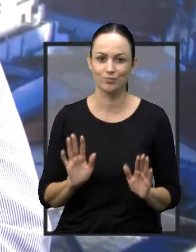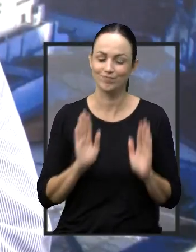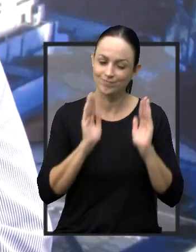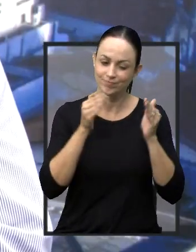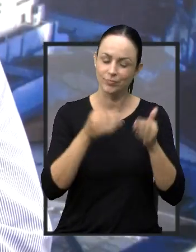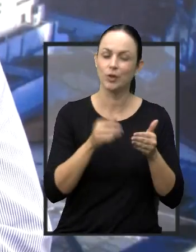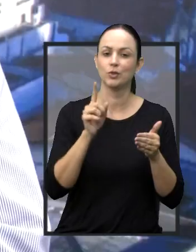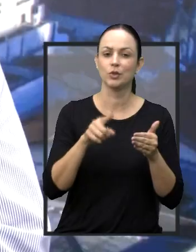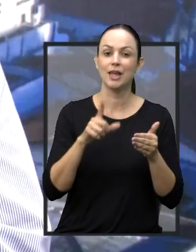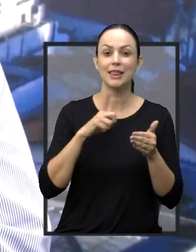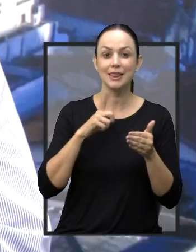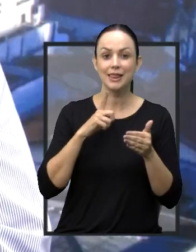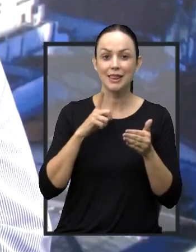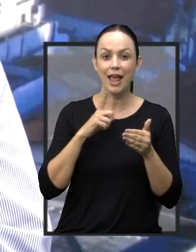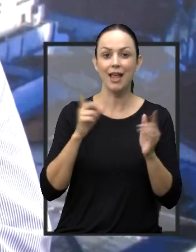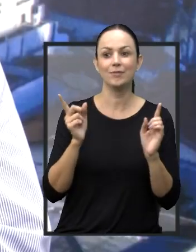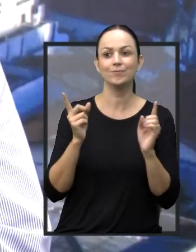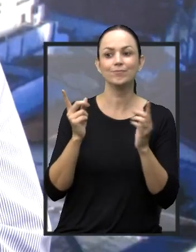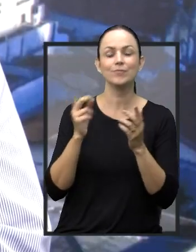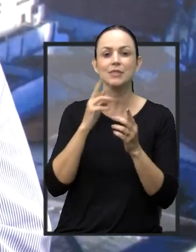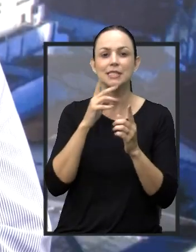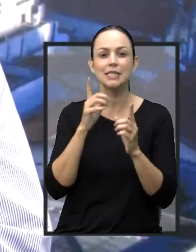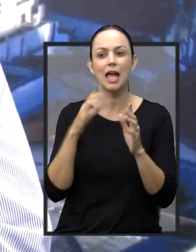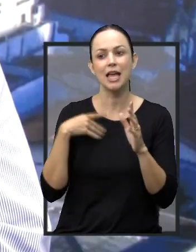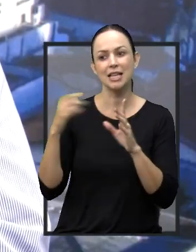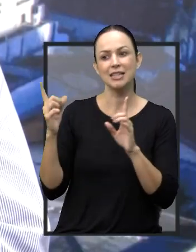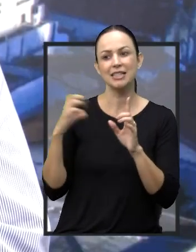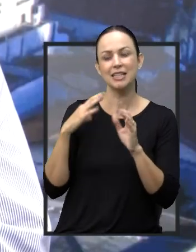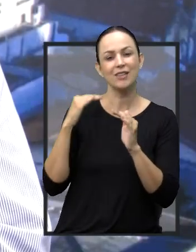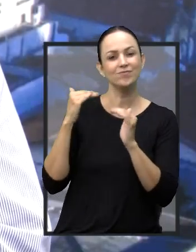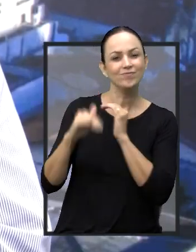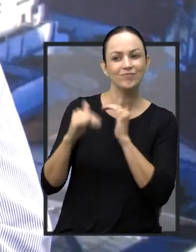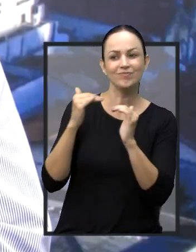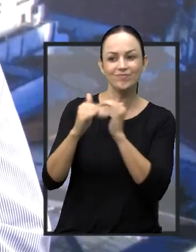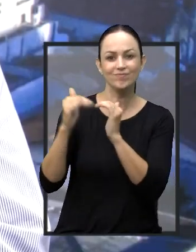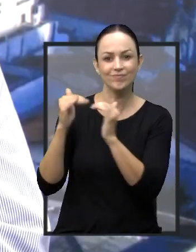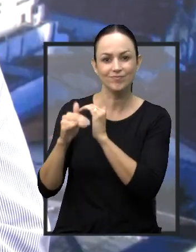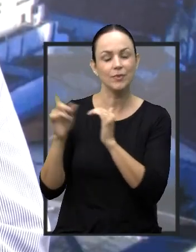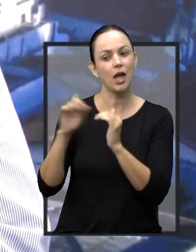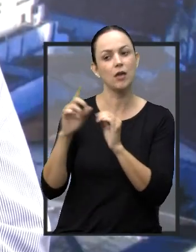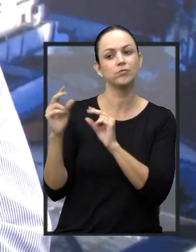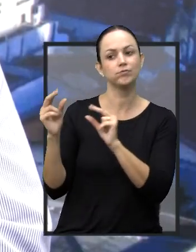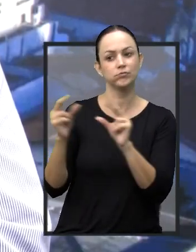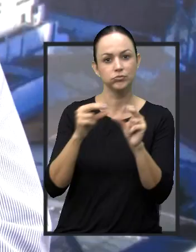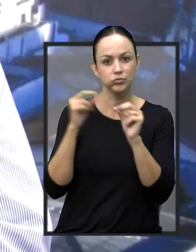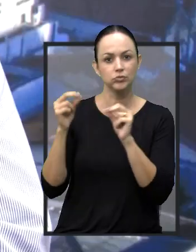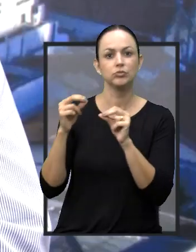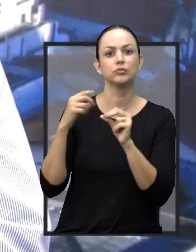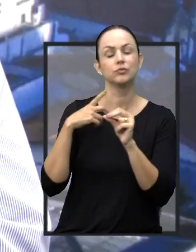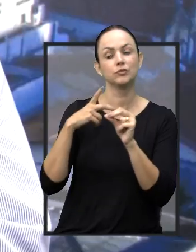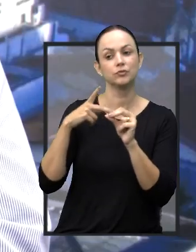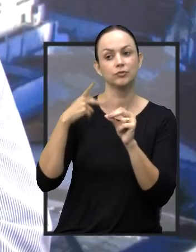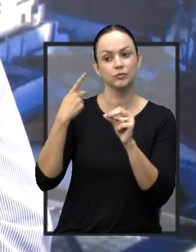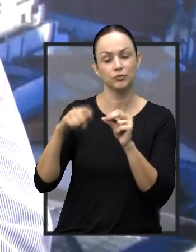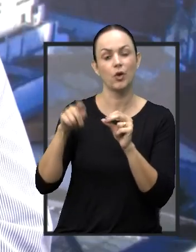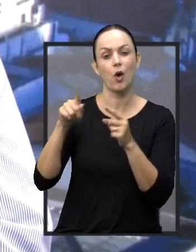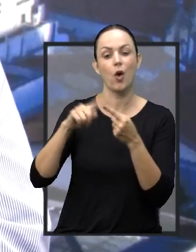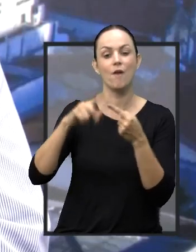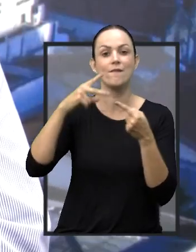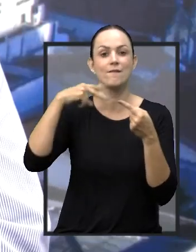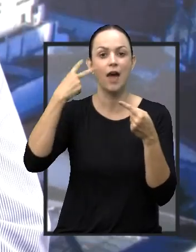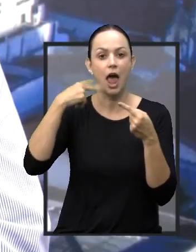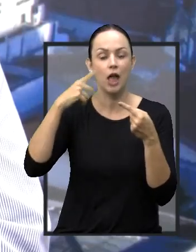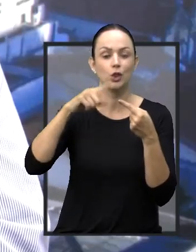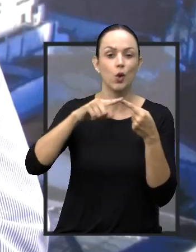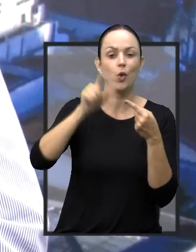que há algum tipo de divergência entre nós, membros da comissão, a gente consigna de maneira expressa. Vereador, um